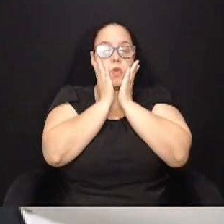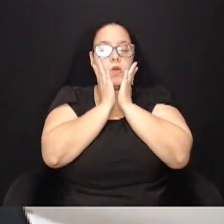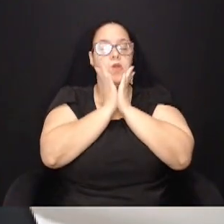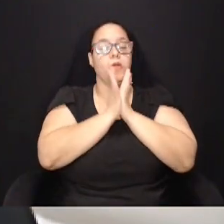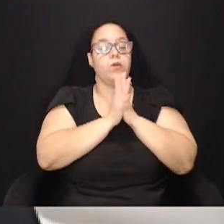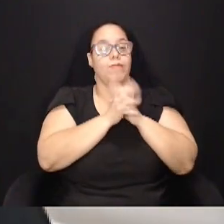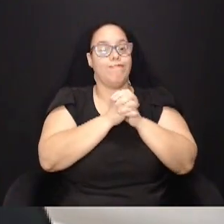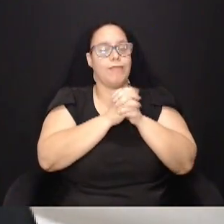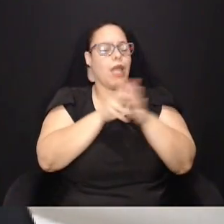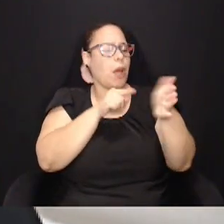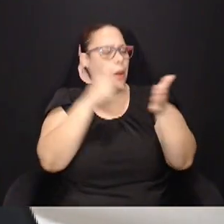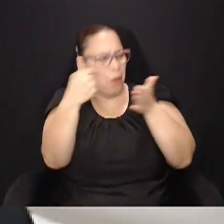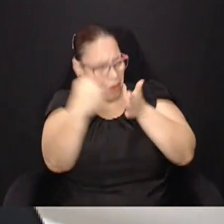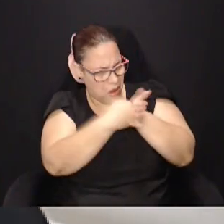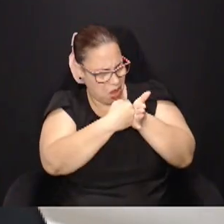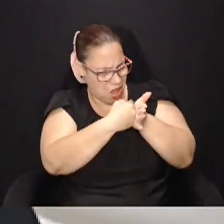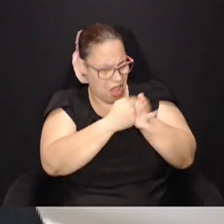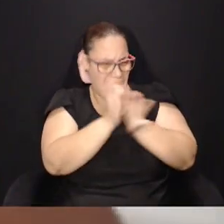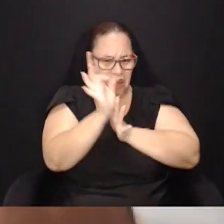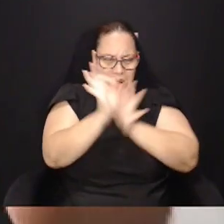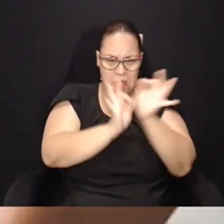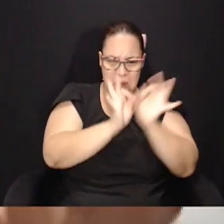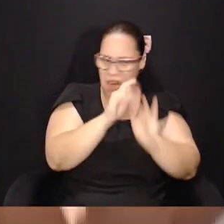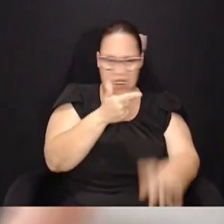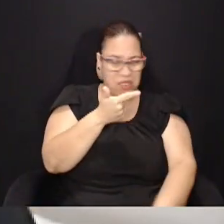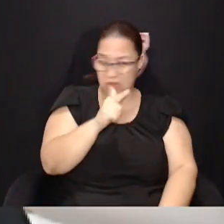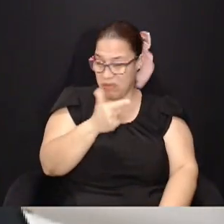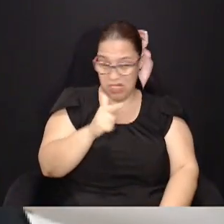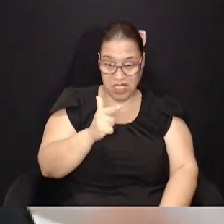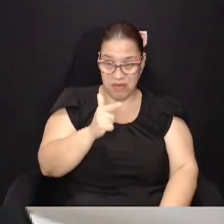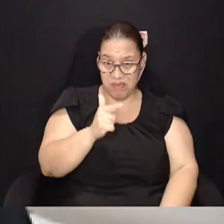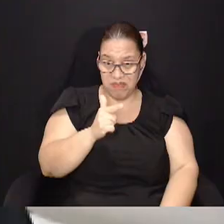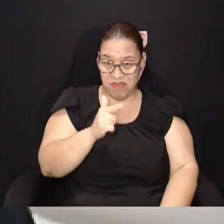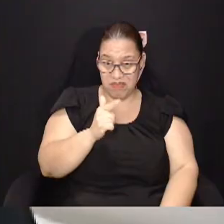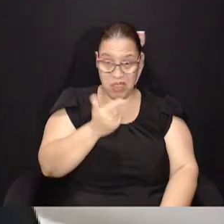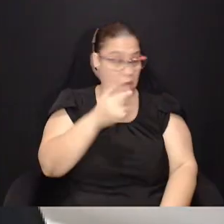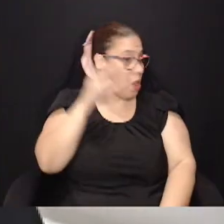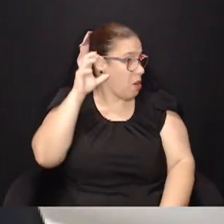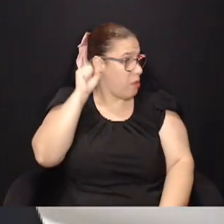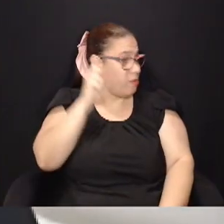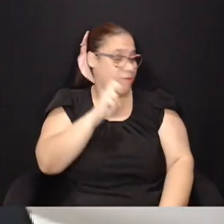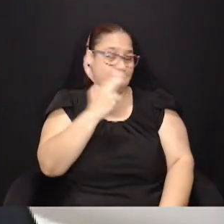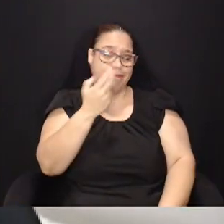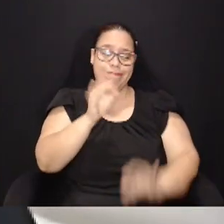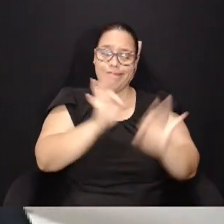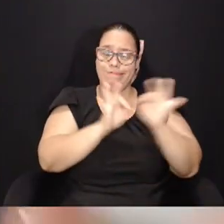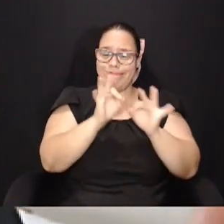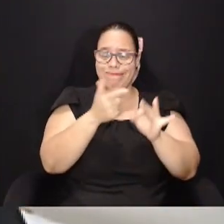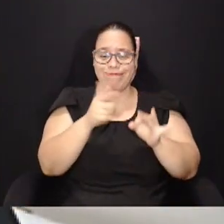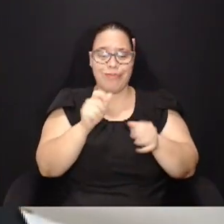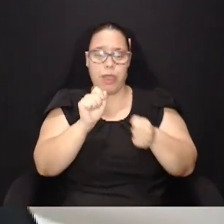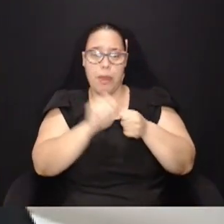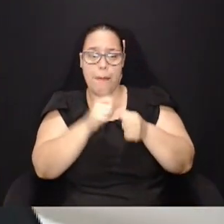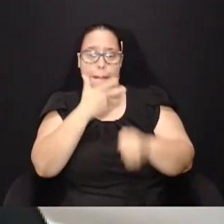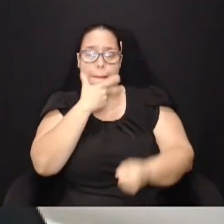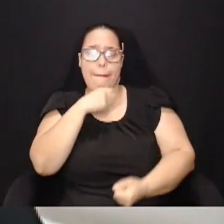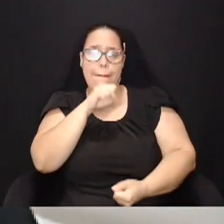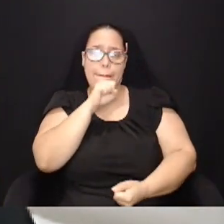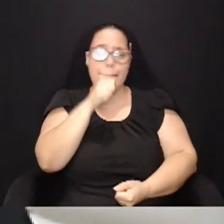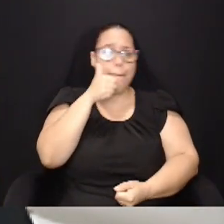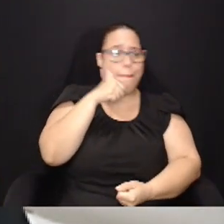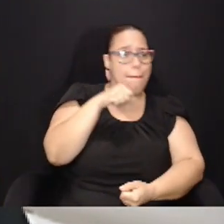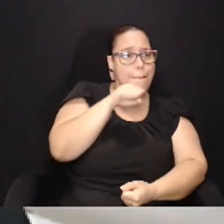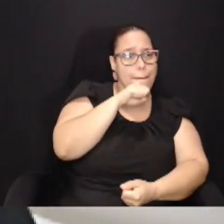um despreparo, né, do não ouvir ou é um despreparo de ser pai, né? Pai, mãe.